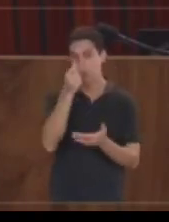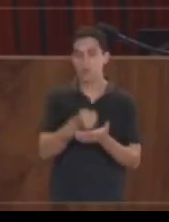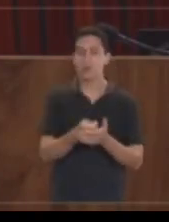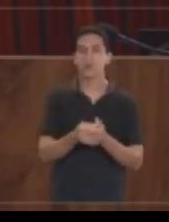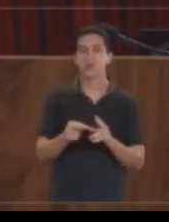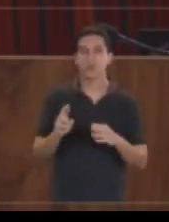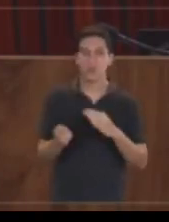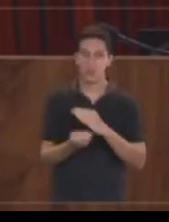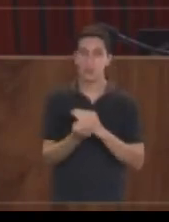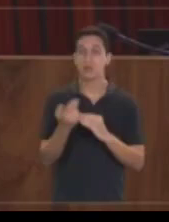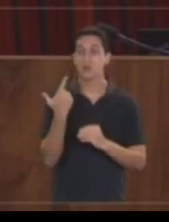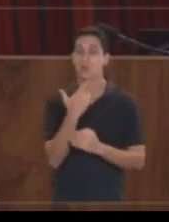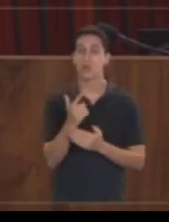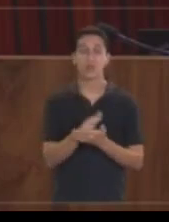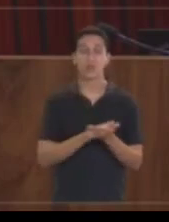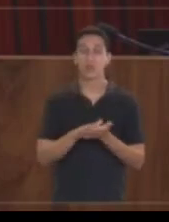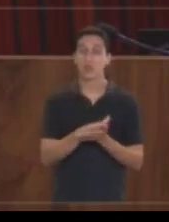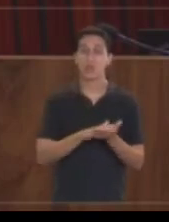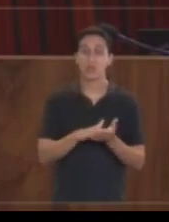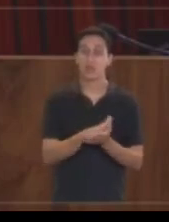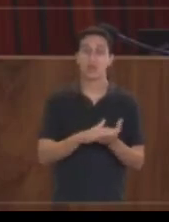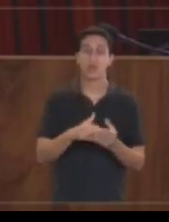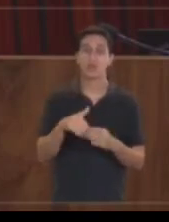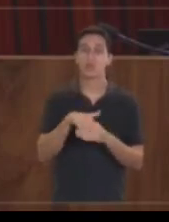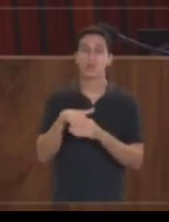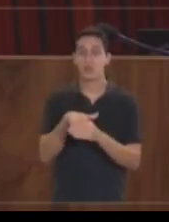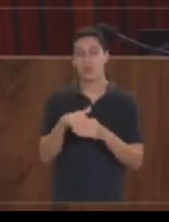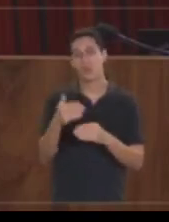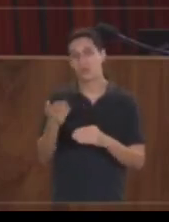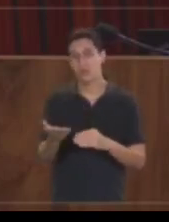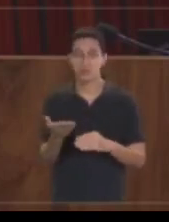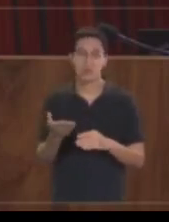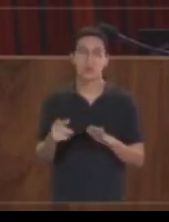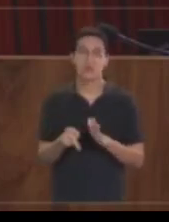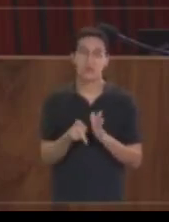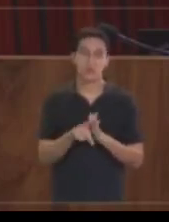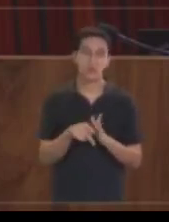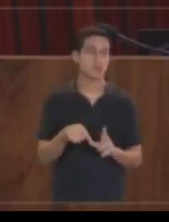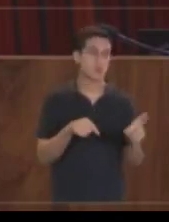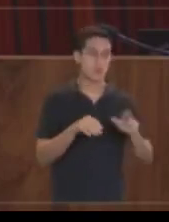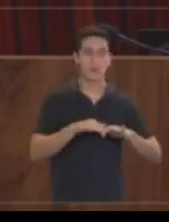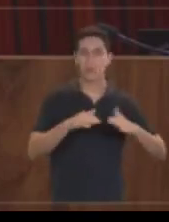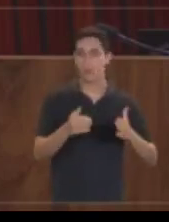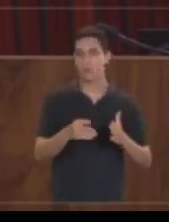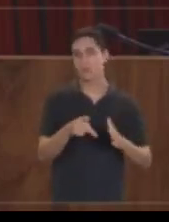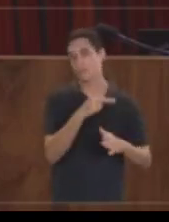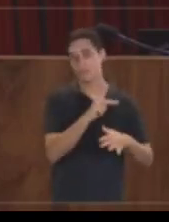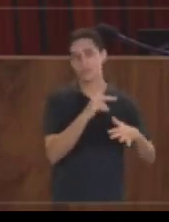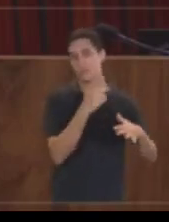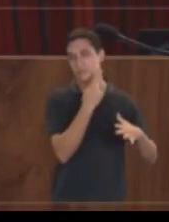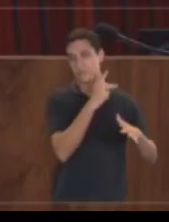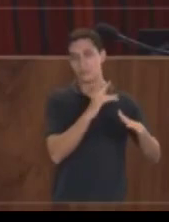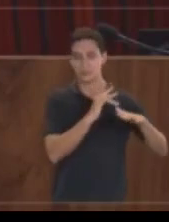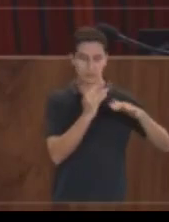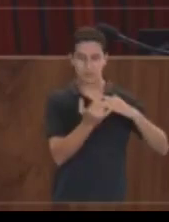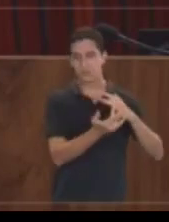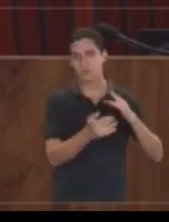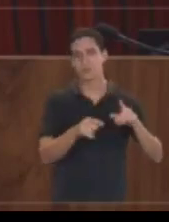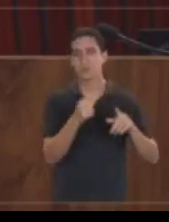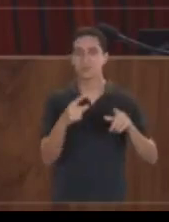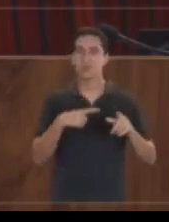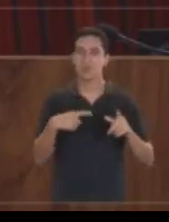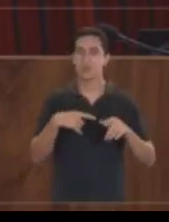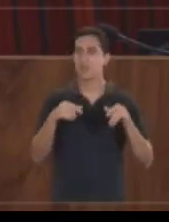que não há prova da divulgação dos aludidos santinhos pelas próprias candidatas em suas redes sociais, tampouco que tenham realizado o